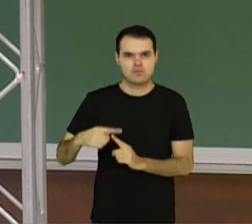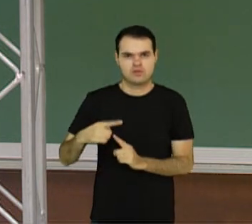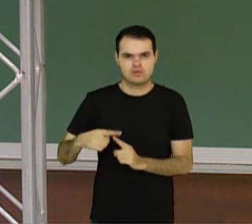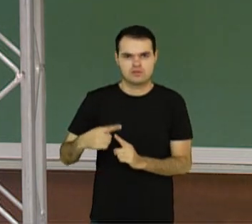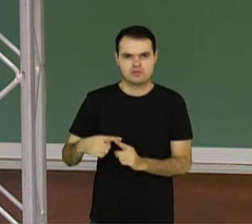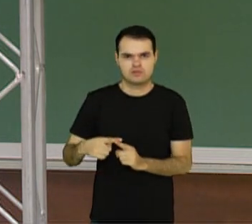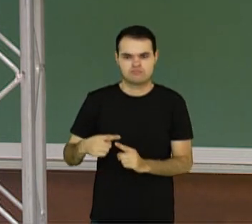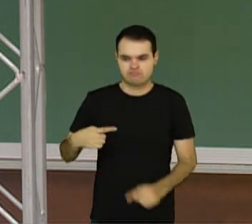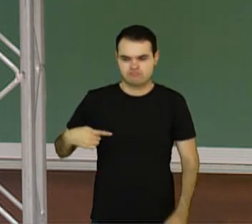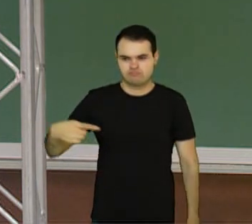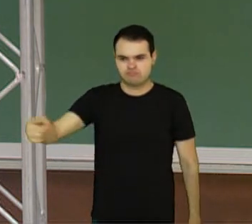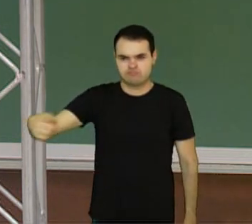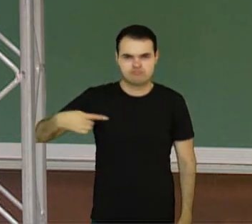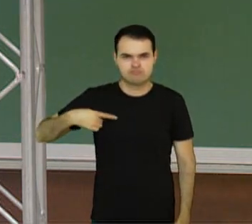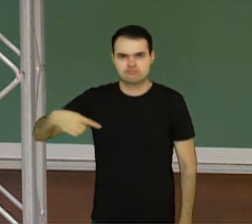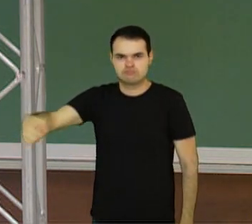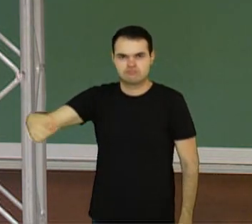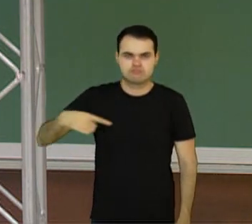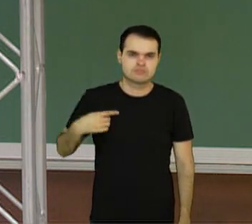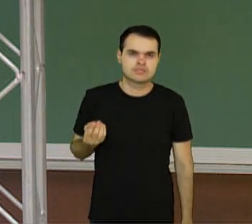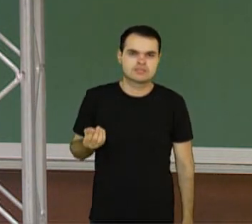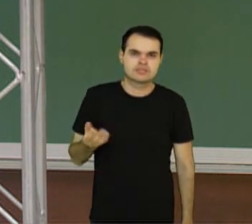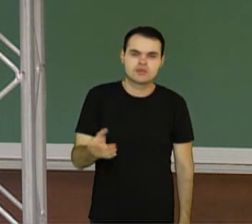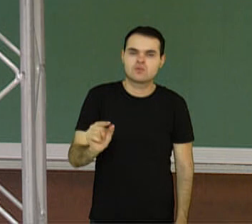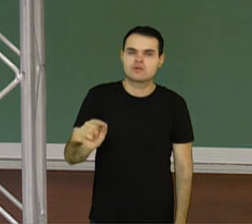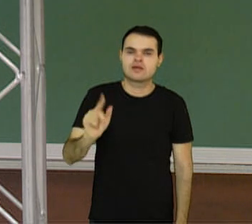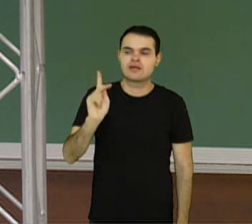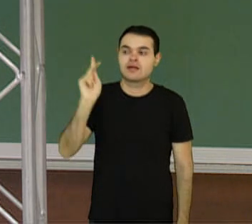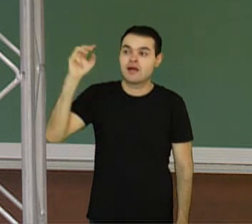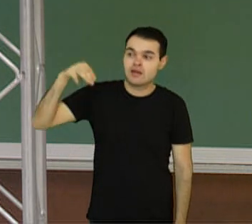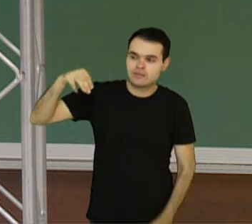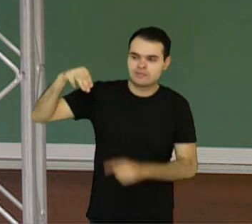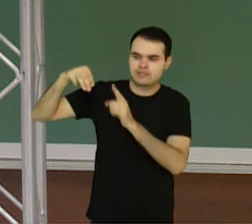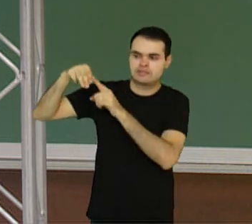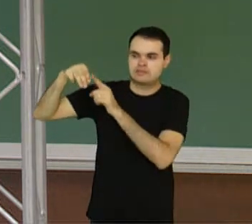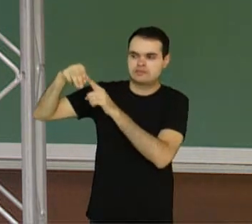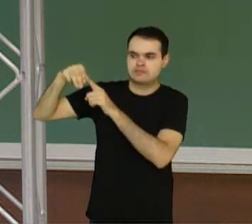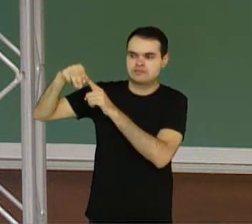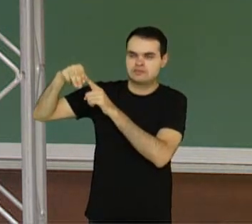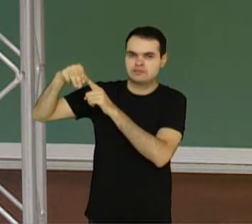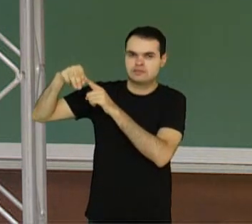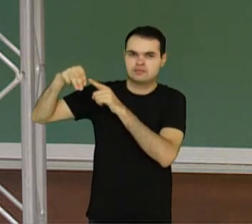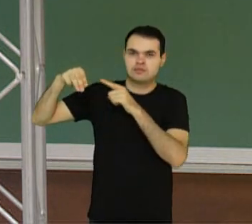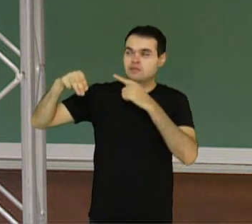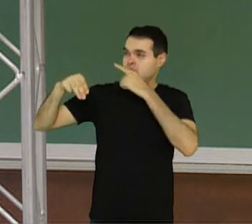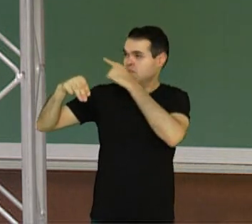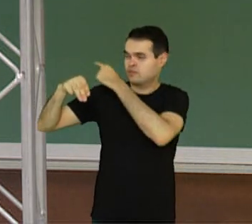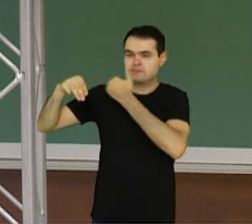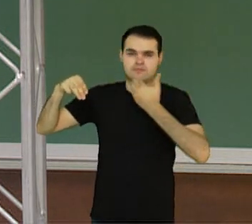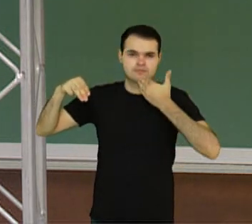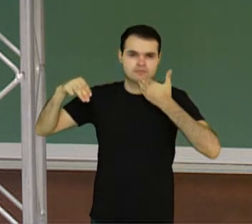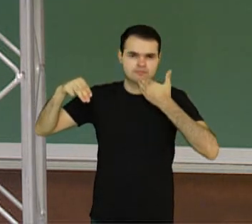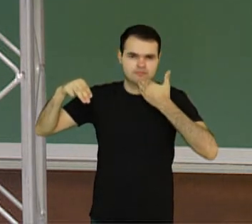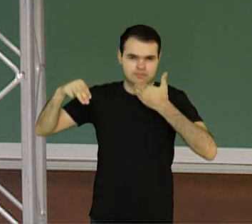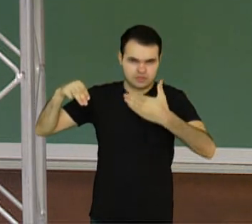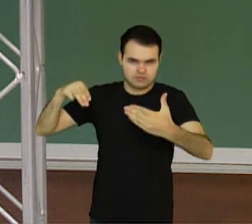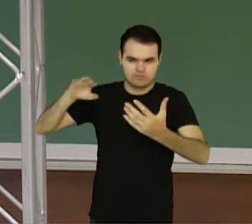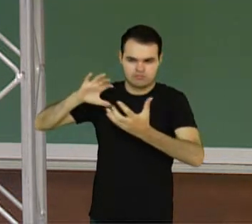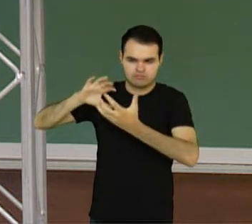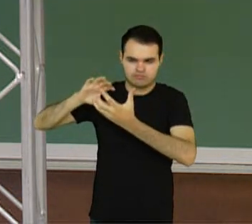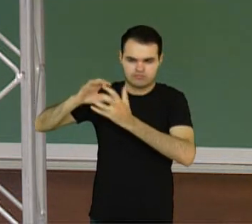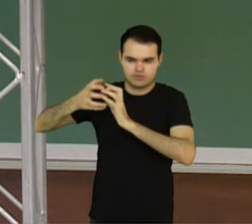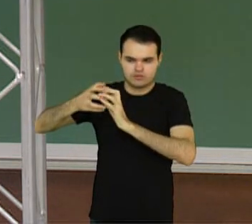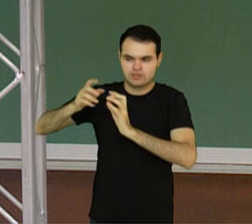distância, o enunciado do exercício deu a distância em quilômetros, mas ele está pedindo para você fazer essa